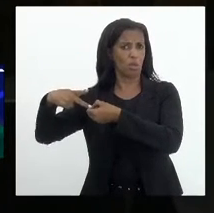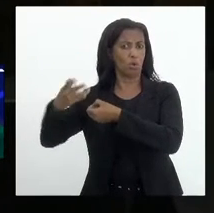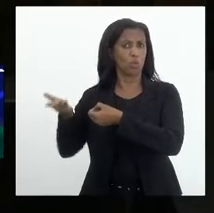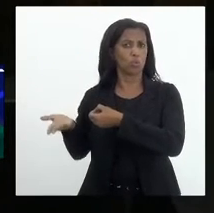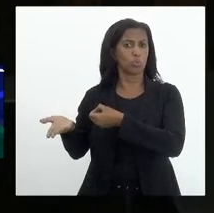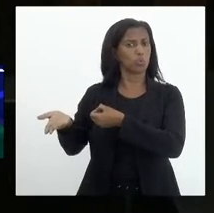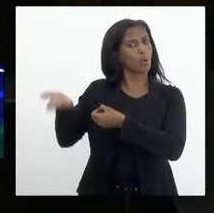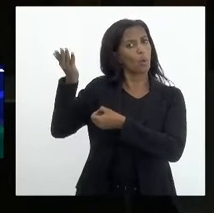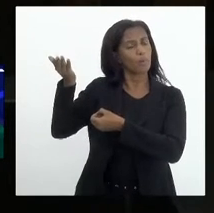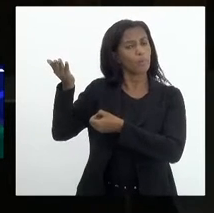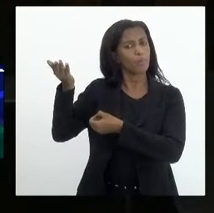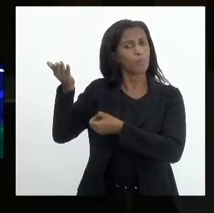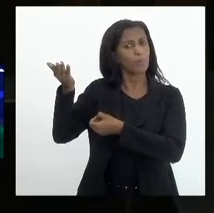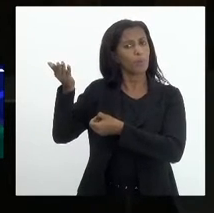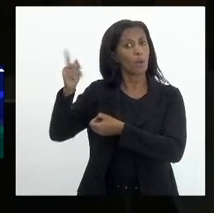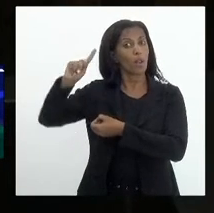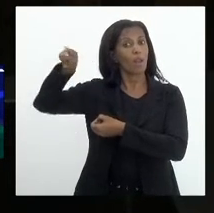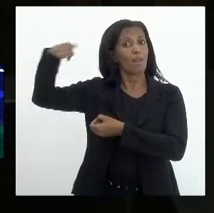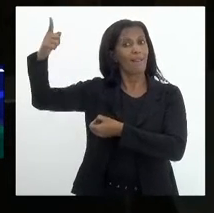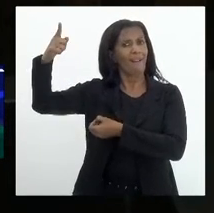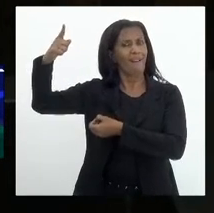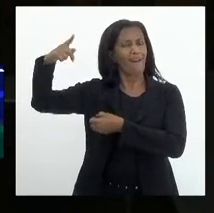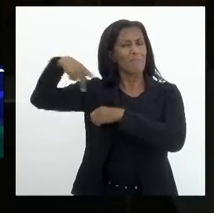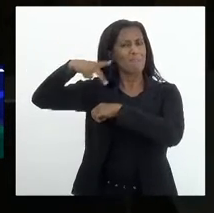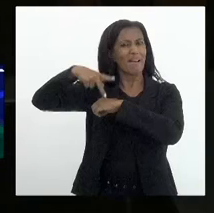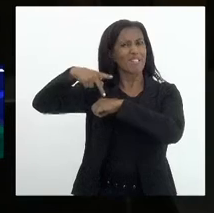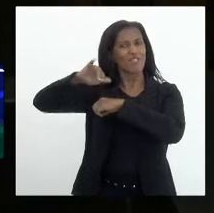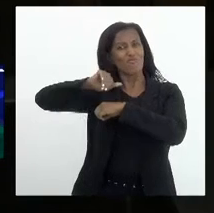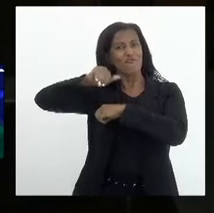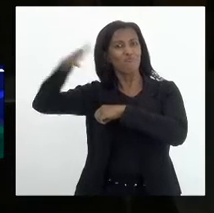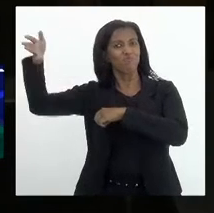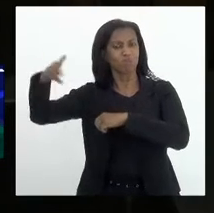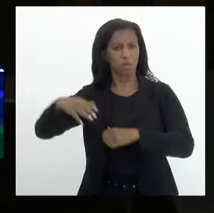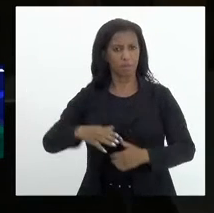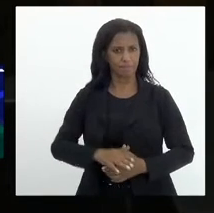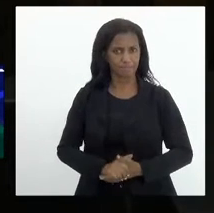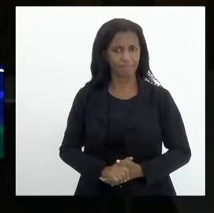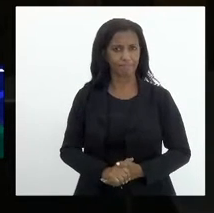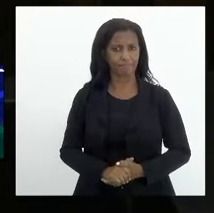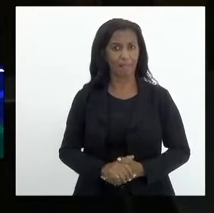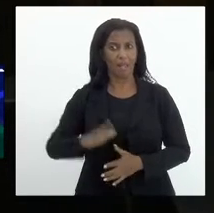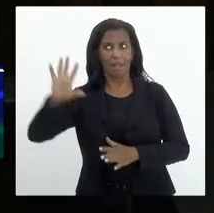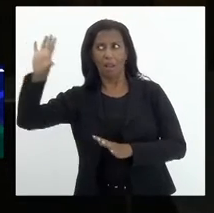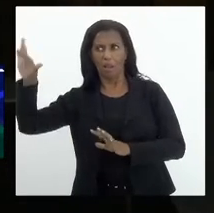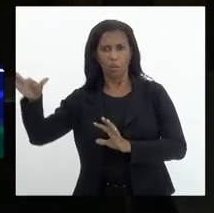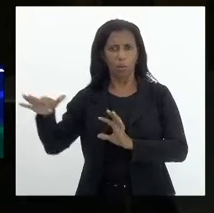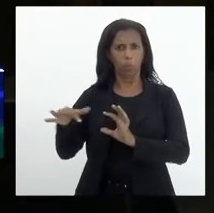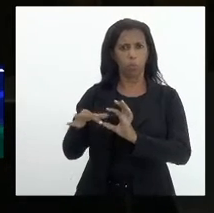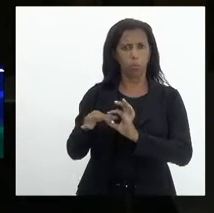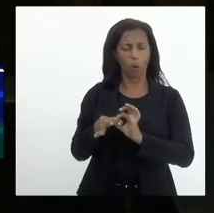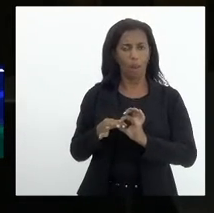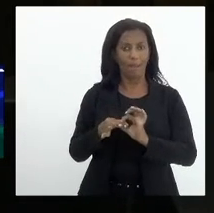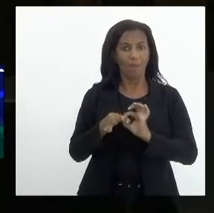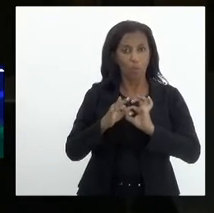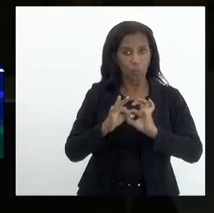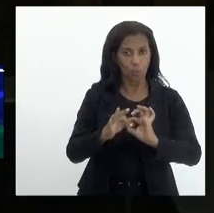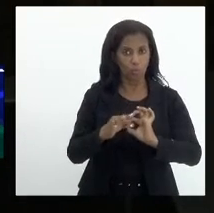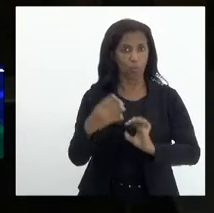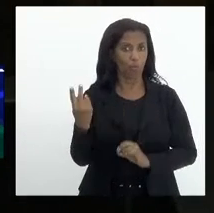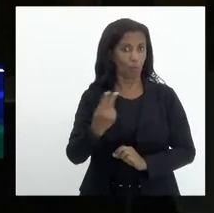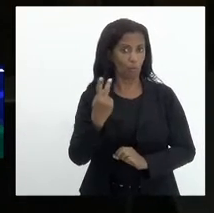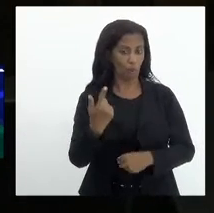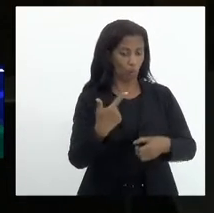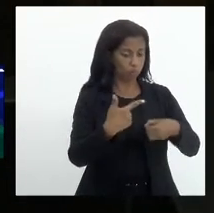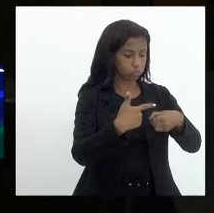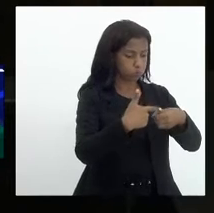sobe no exterior. Ela atrelou o preço do combustível